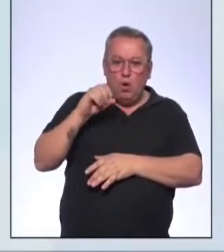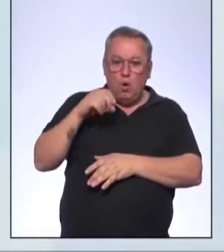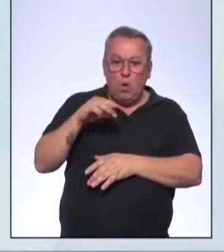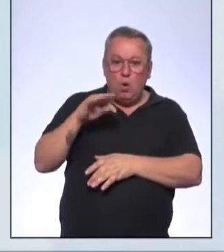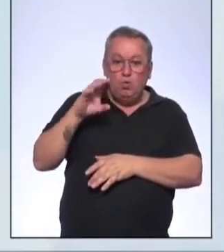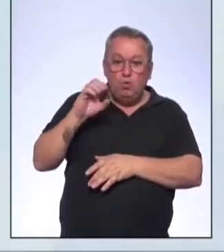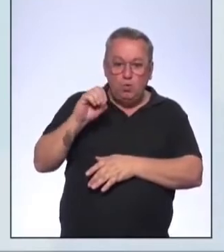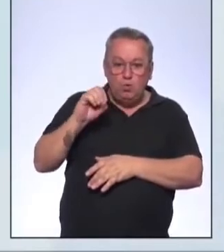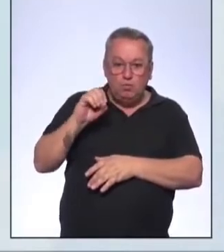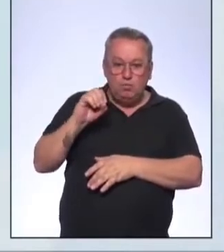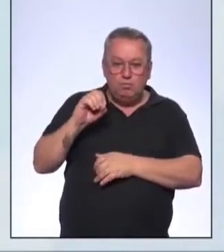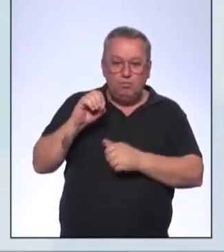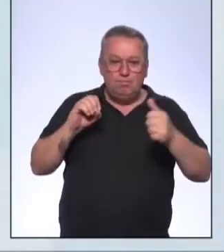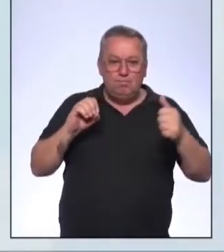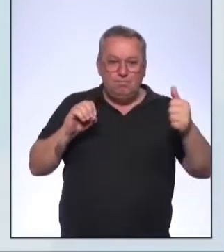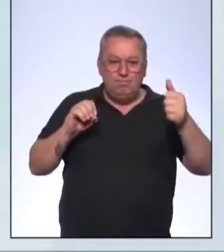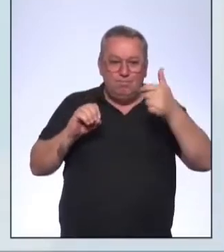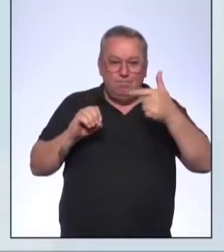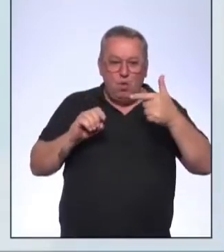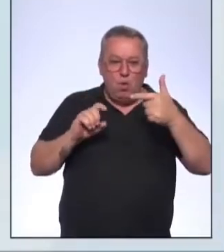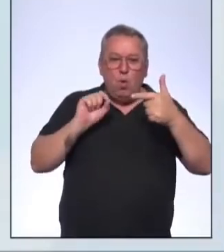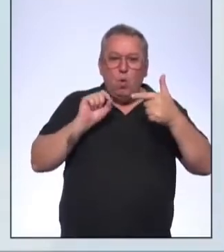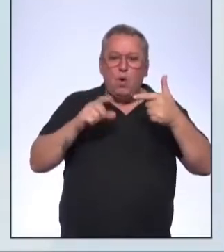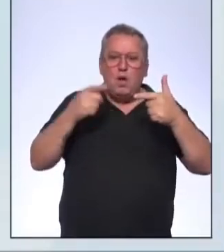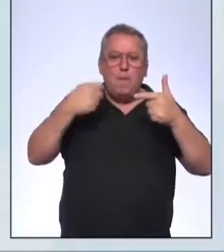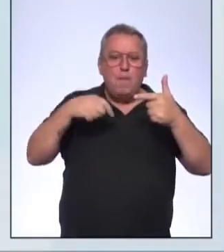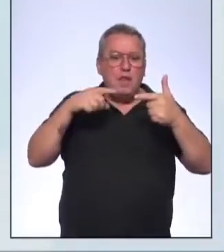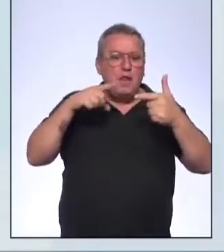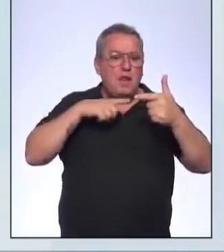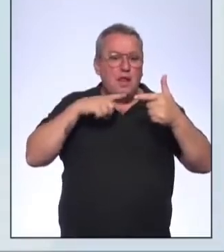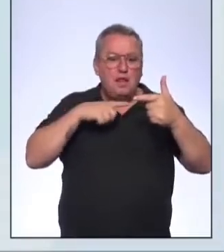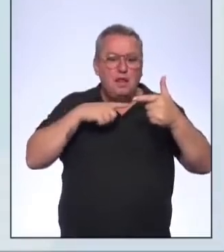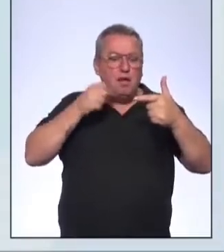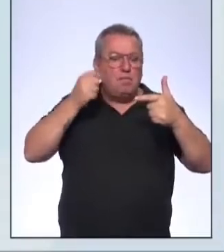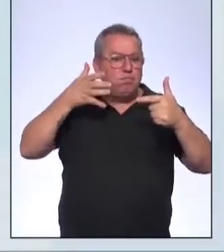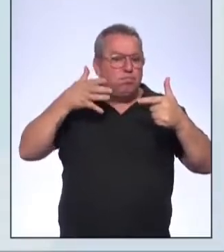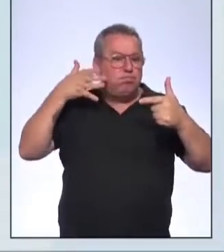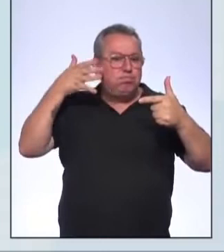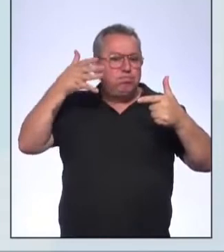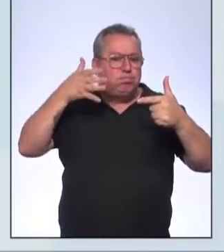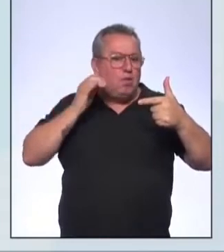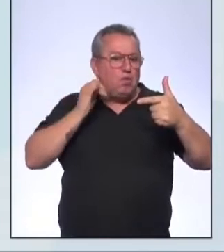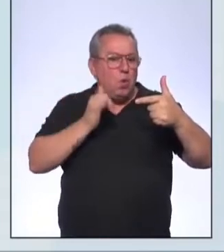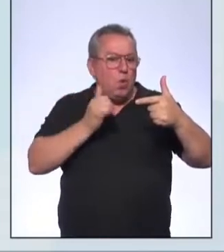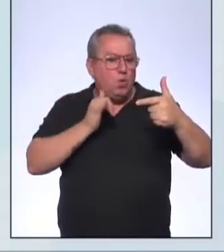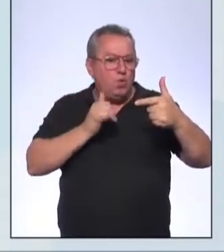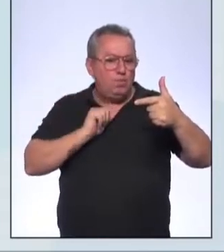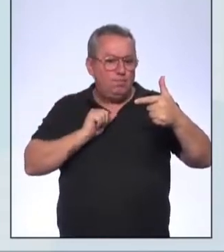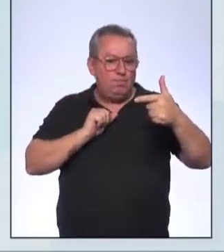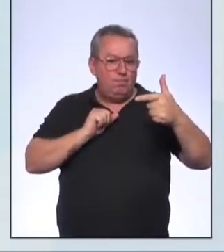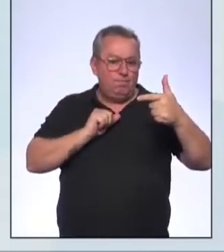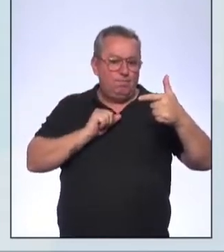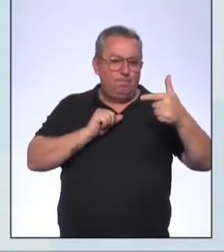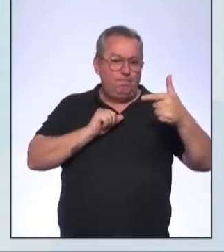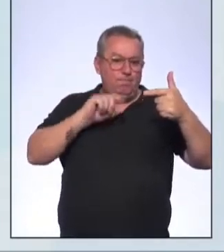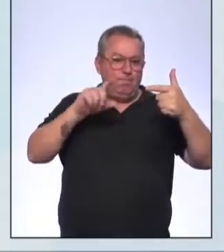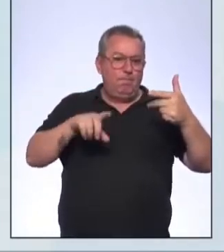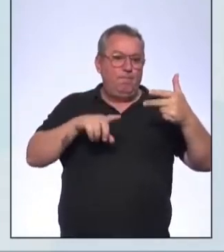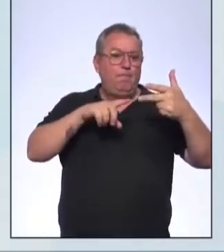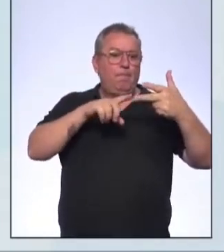segunda Cite os elementos de uma narrativa necessários em um conto a